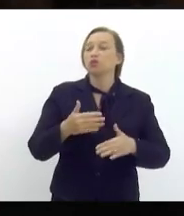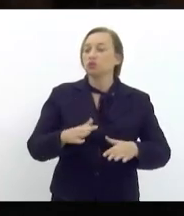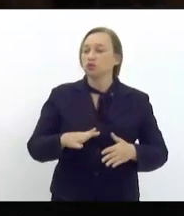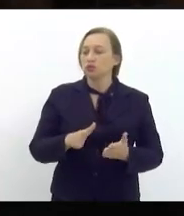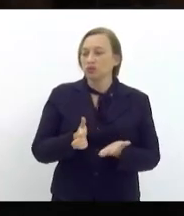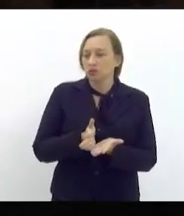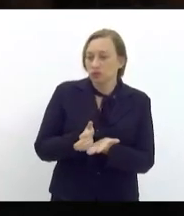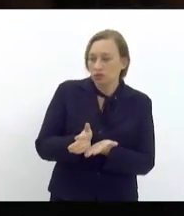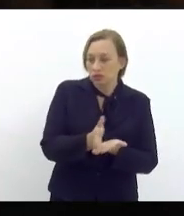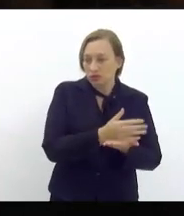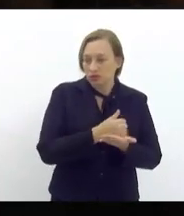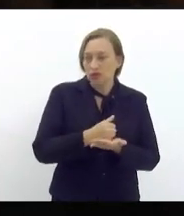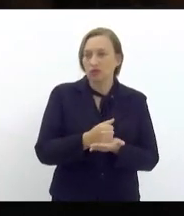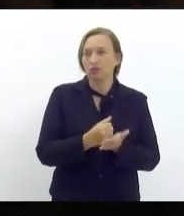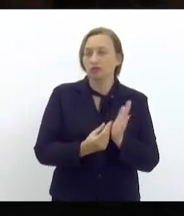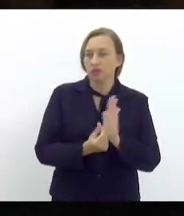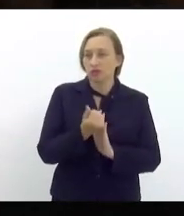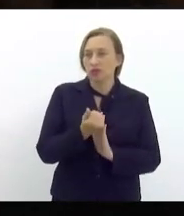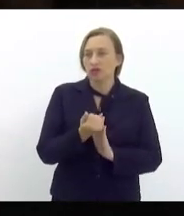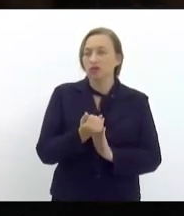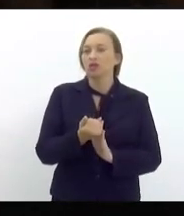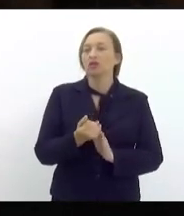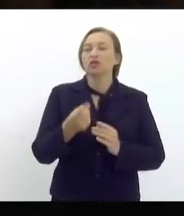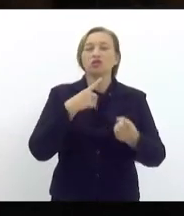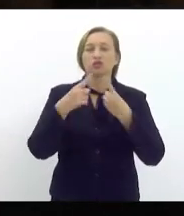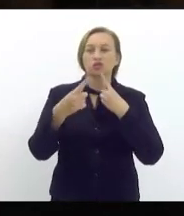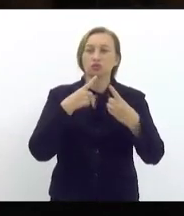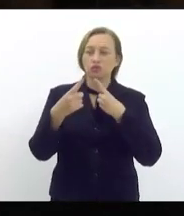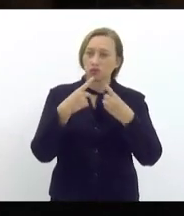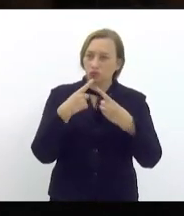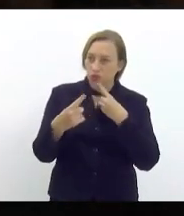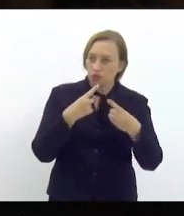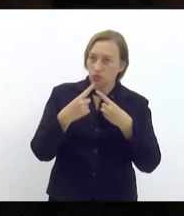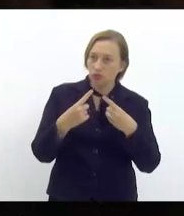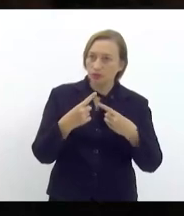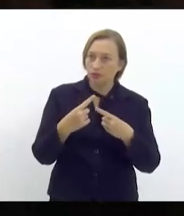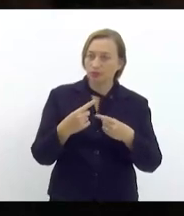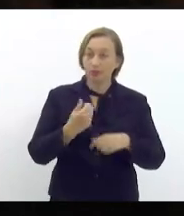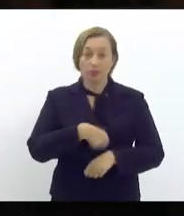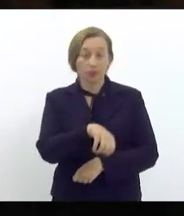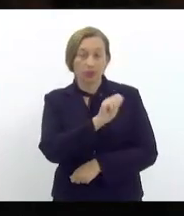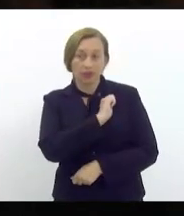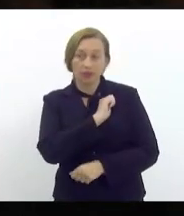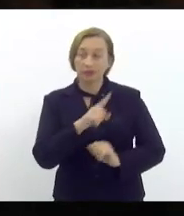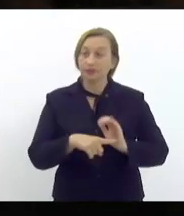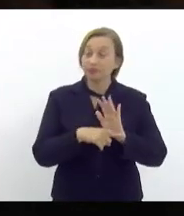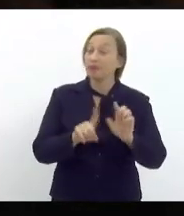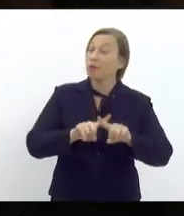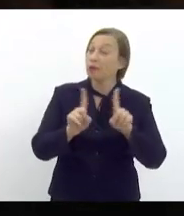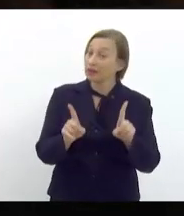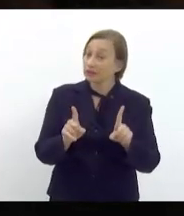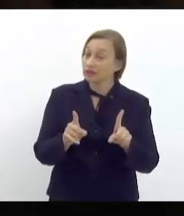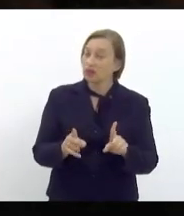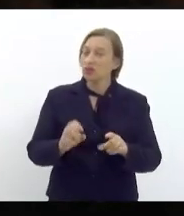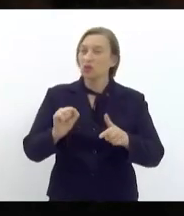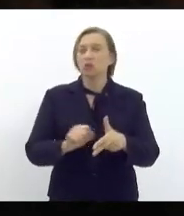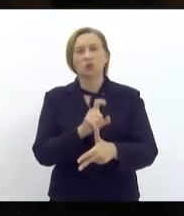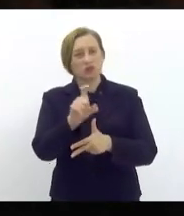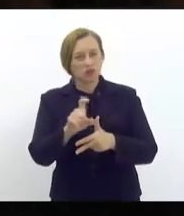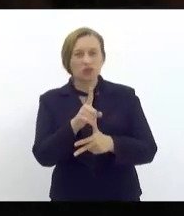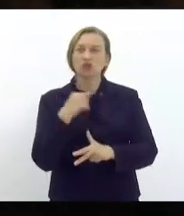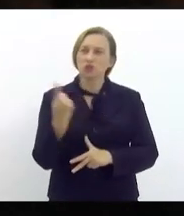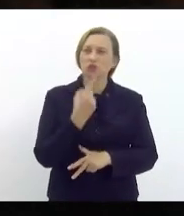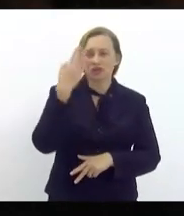peça orçamentária é permeada pelo debate de regime de recuperação fiscal mas bom o executivo e nós